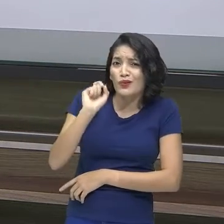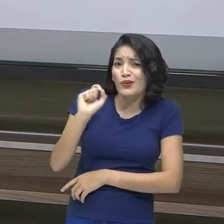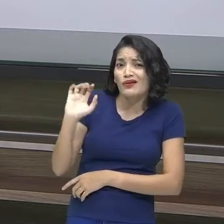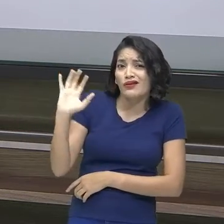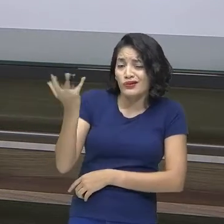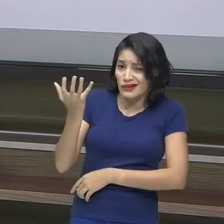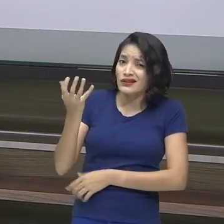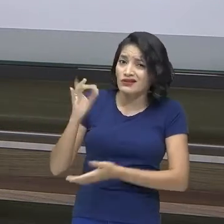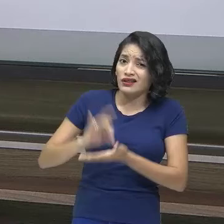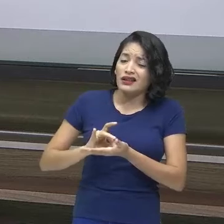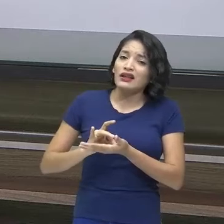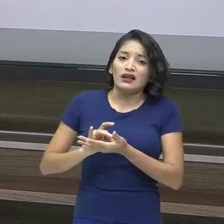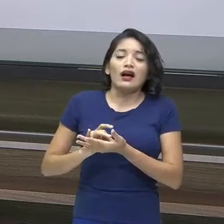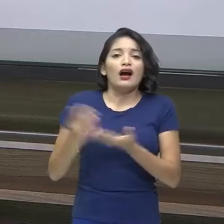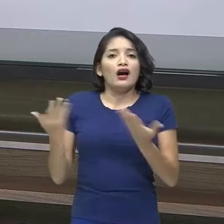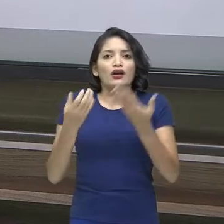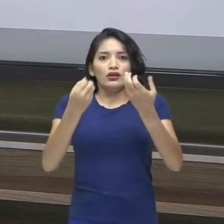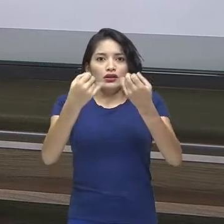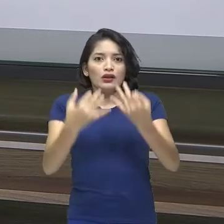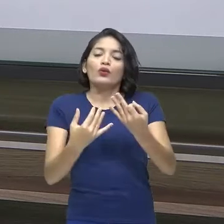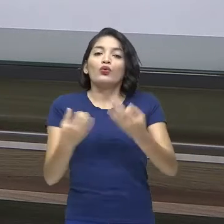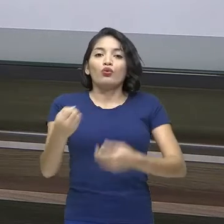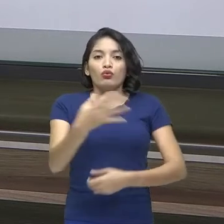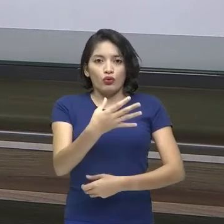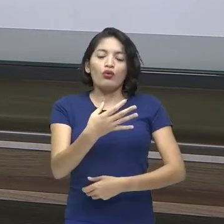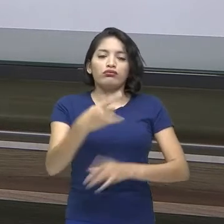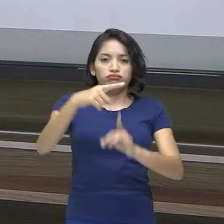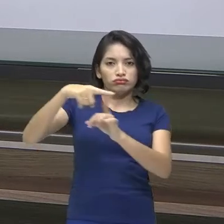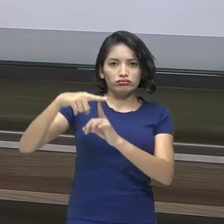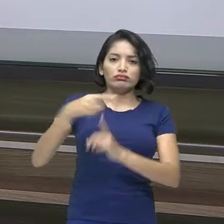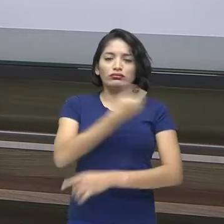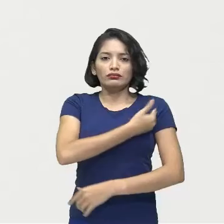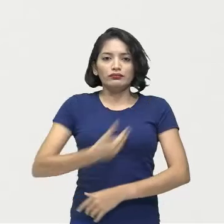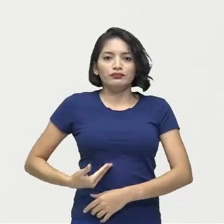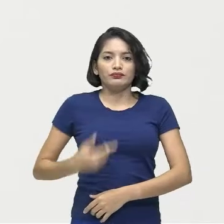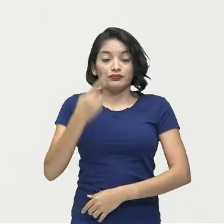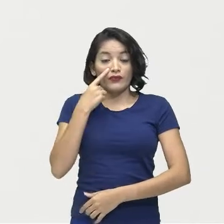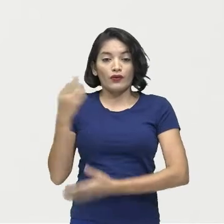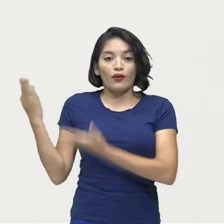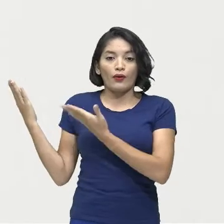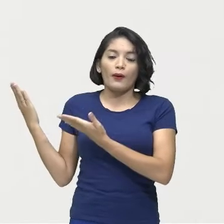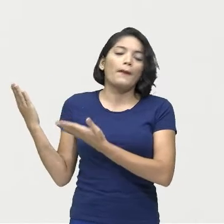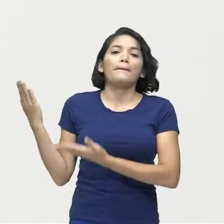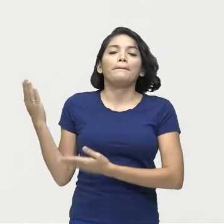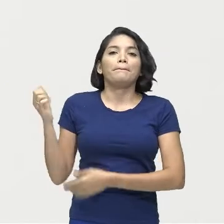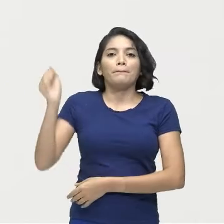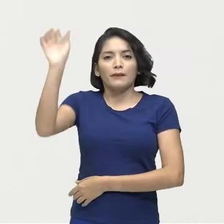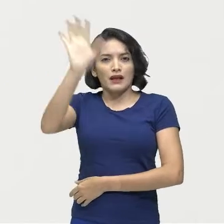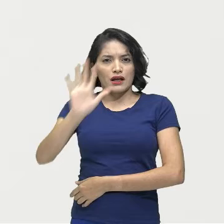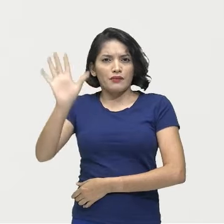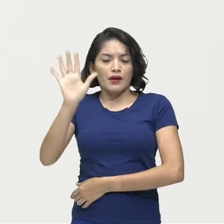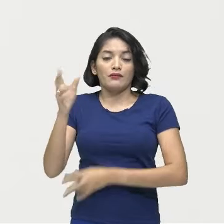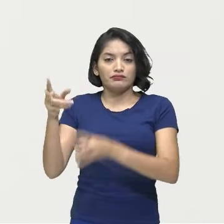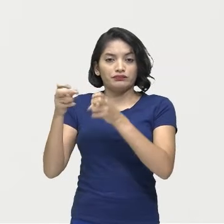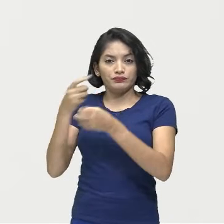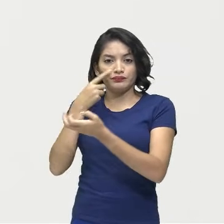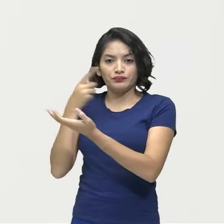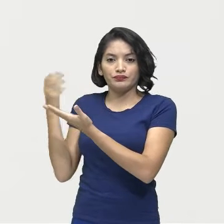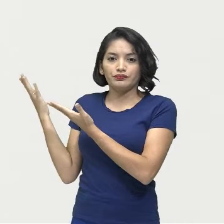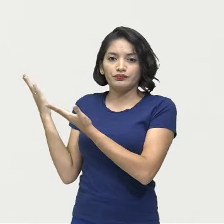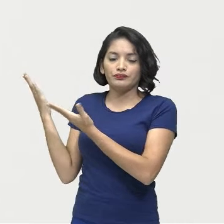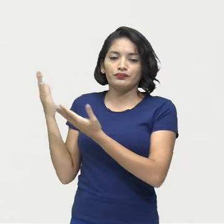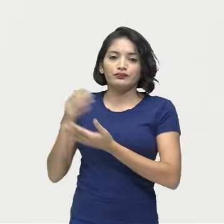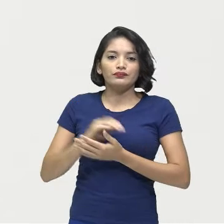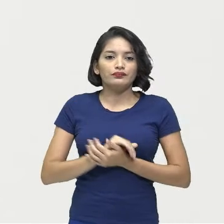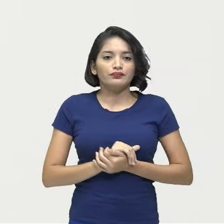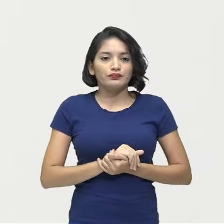acontecer. Nós estamos falando de uma nova forma de governo, tá bom? Voltem aqui para o mapa rapidamente para que vocês possam olhar o seguinte, ó. Temos aqui,